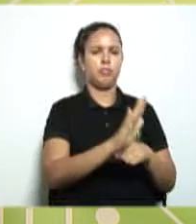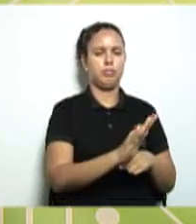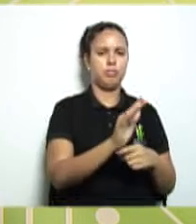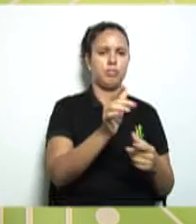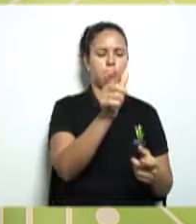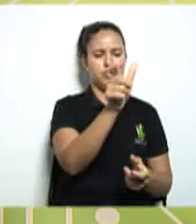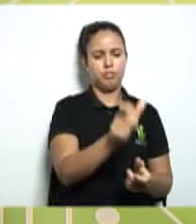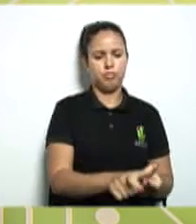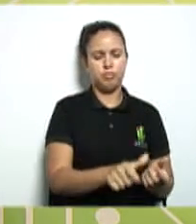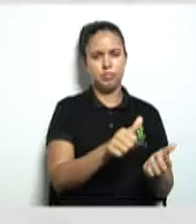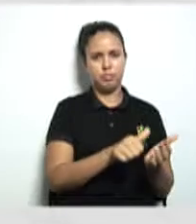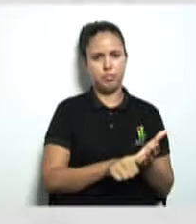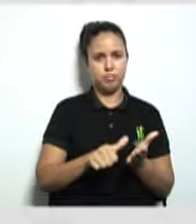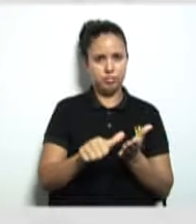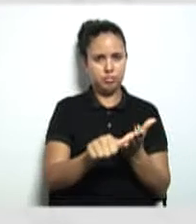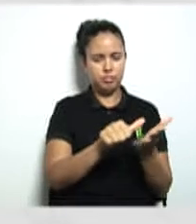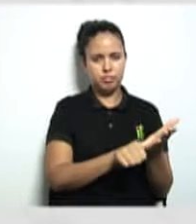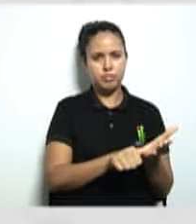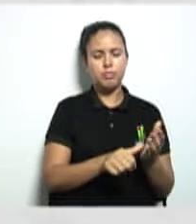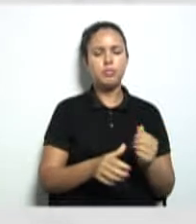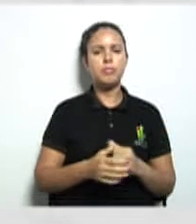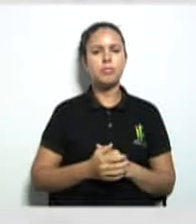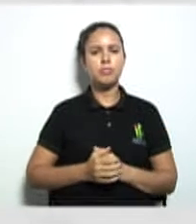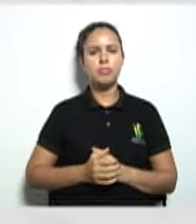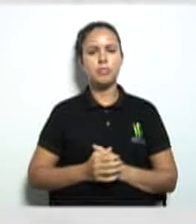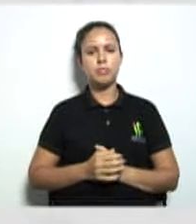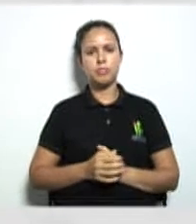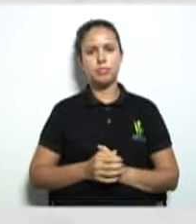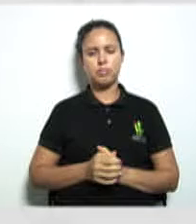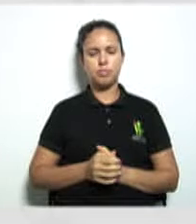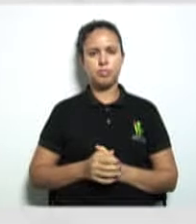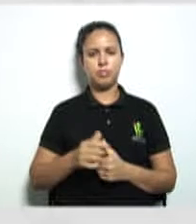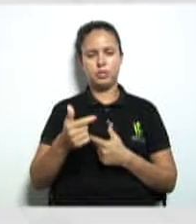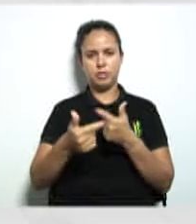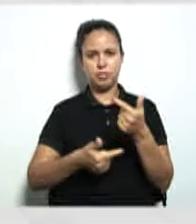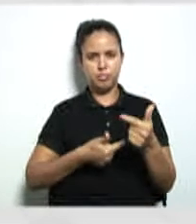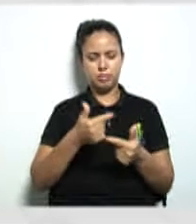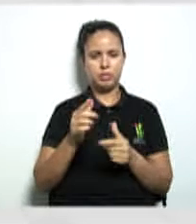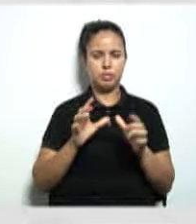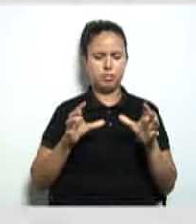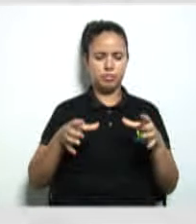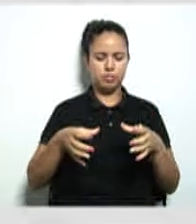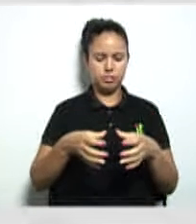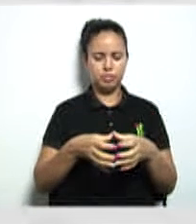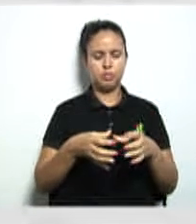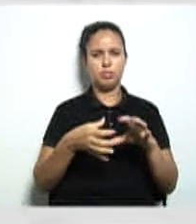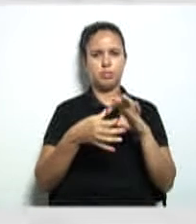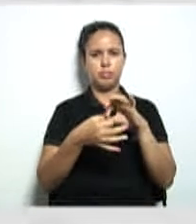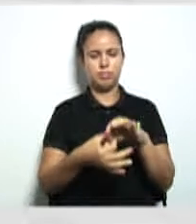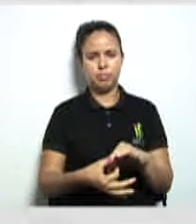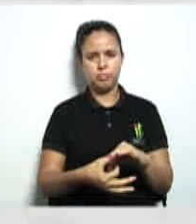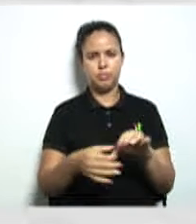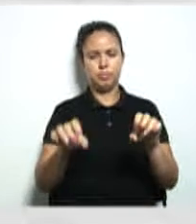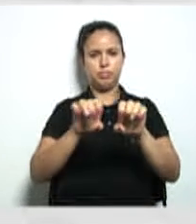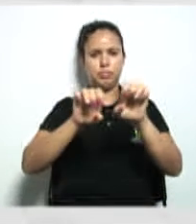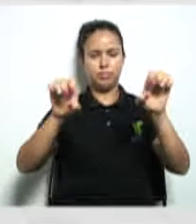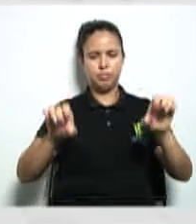cooperado. Quando ele fala aqui, ó, trabalha em conjunto através das estruturas